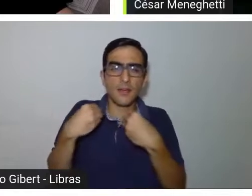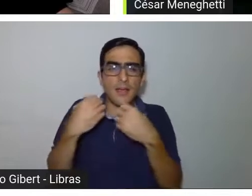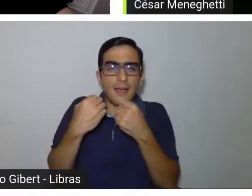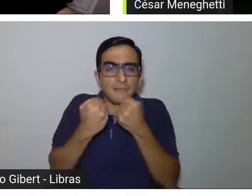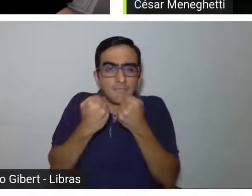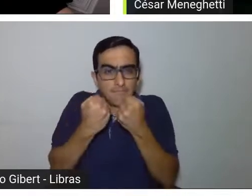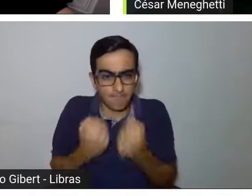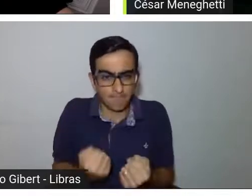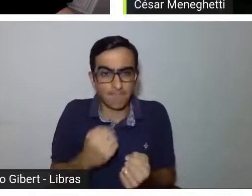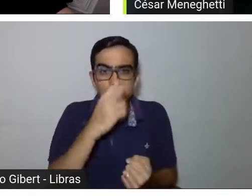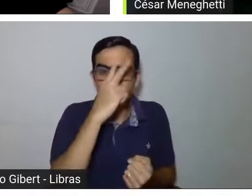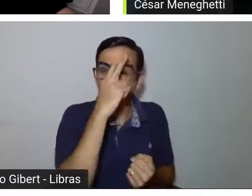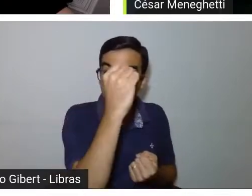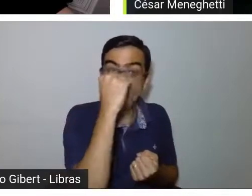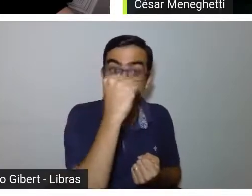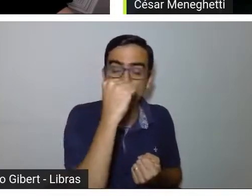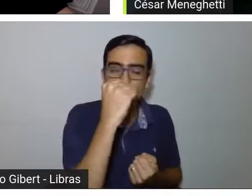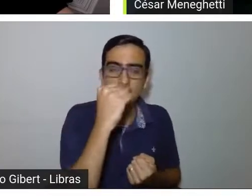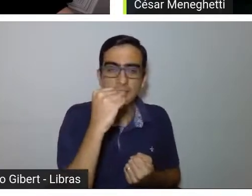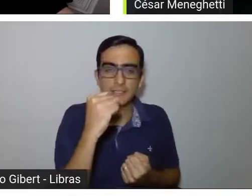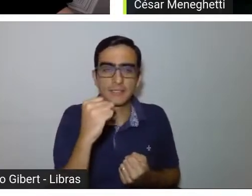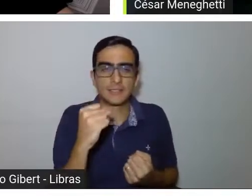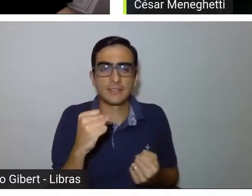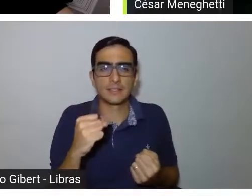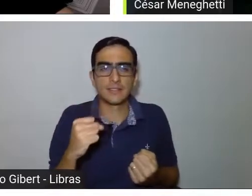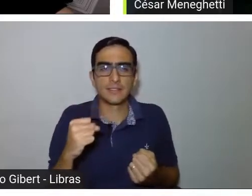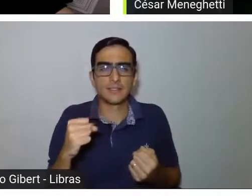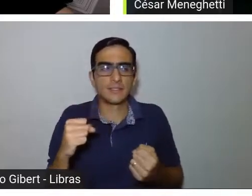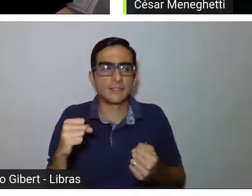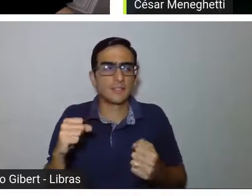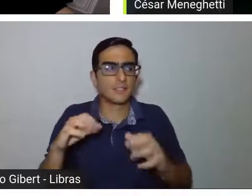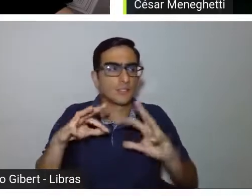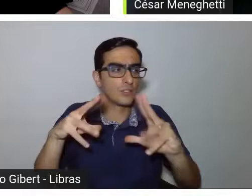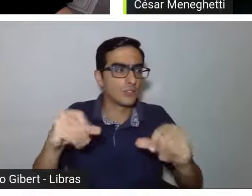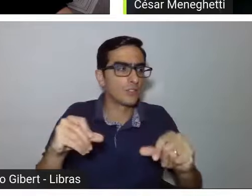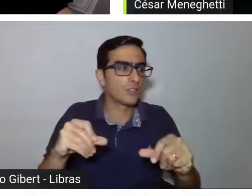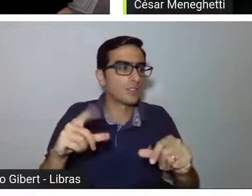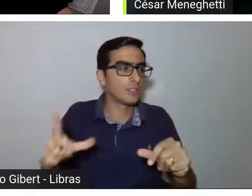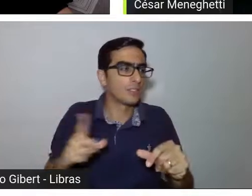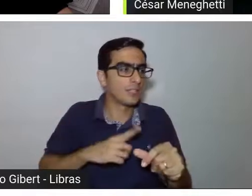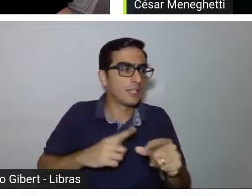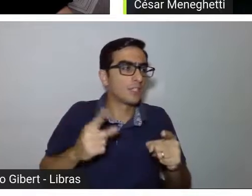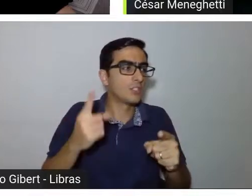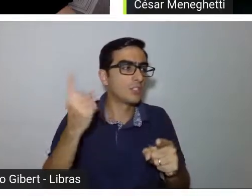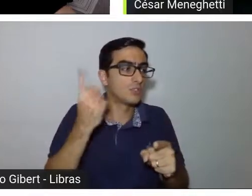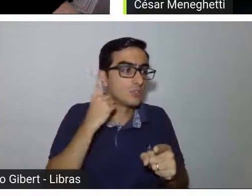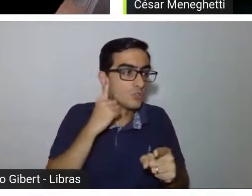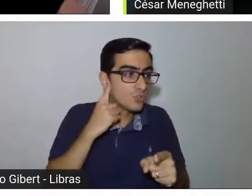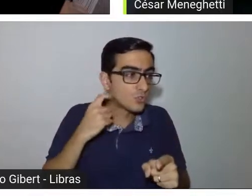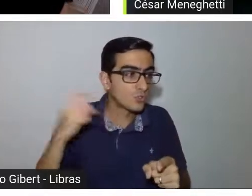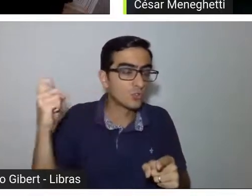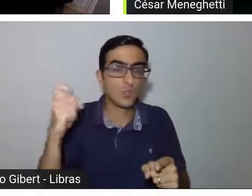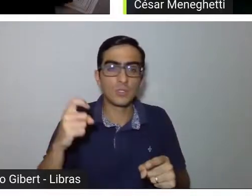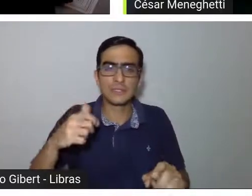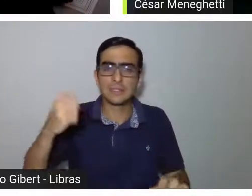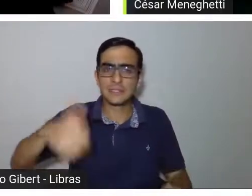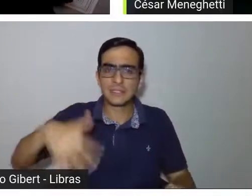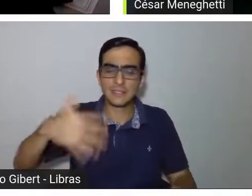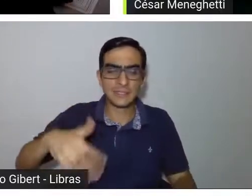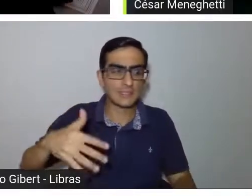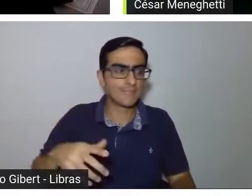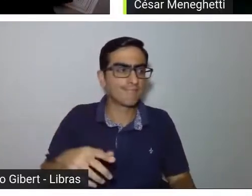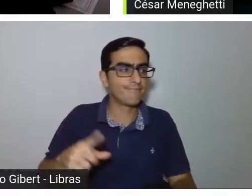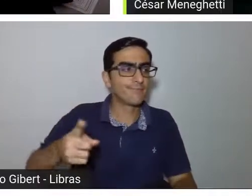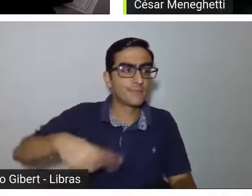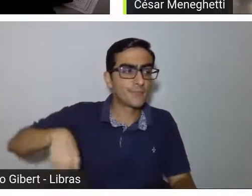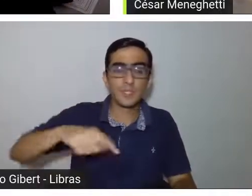ainda mais forte, eu acho, a imagem com todo esse ritmo e o som. É muito demais. Bom, e a gente tem que